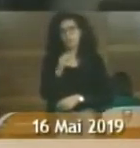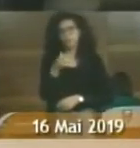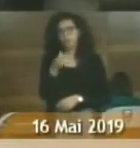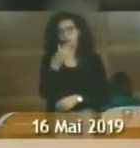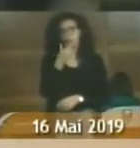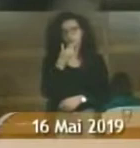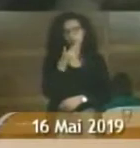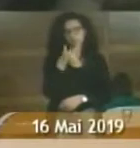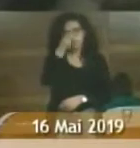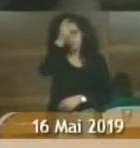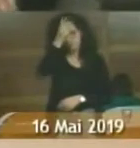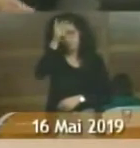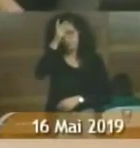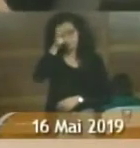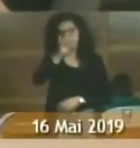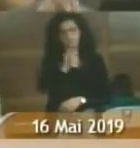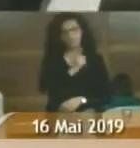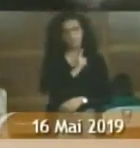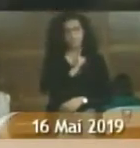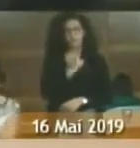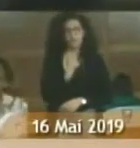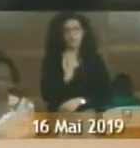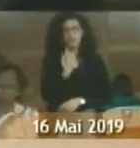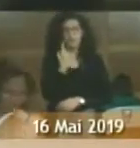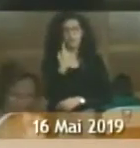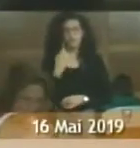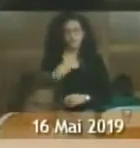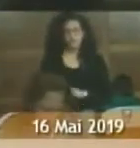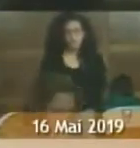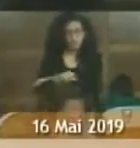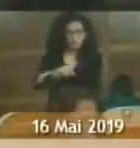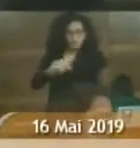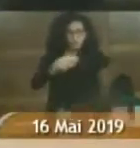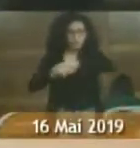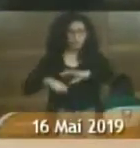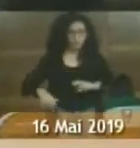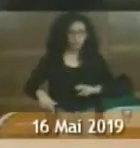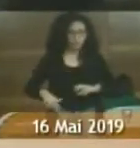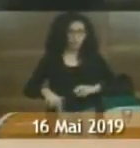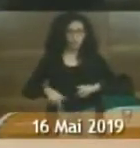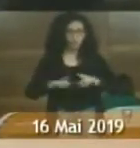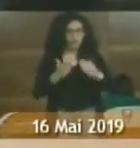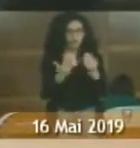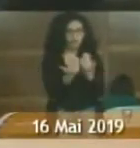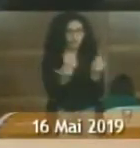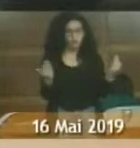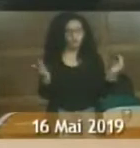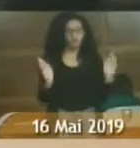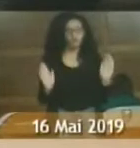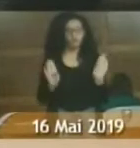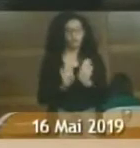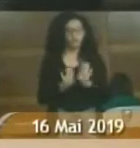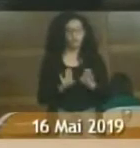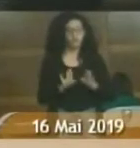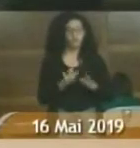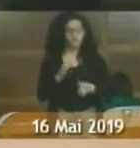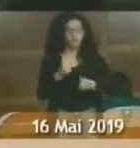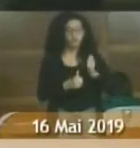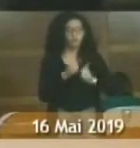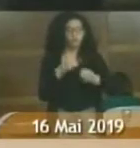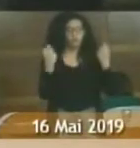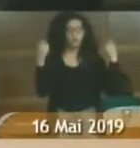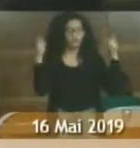1286, indicando ao prefeito municipal colocação de guarda-corpo em volta da Academia ao Ar Livre na quadra O, Fazenda Garatucaia,